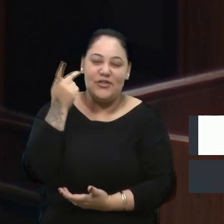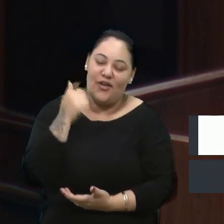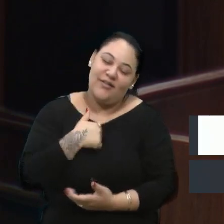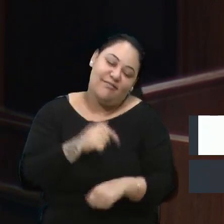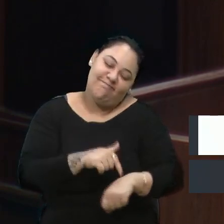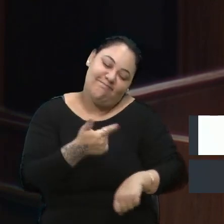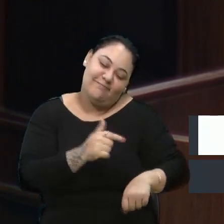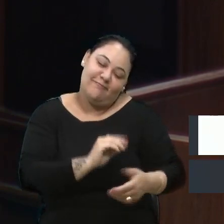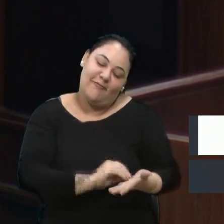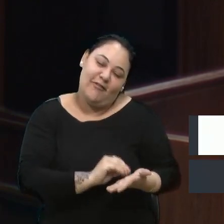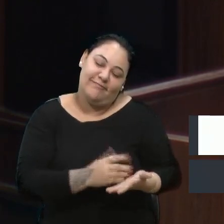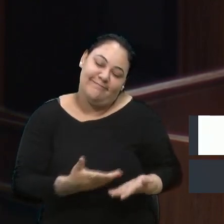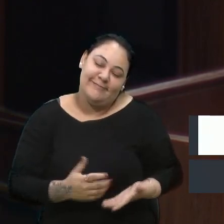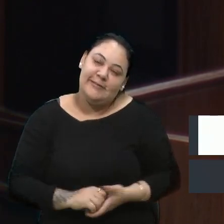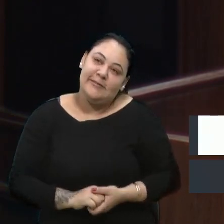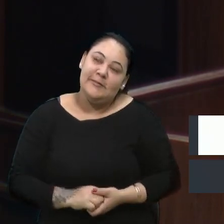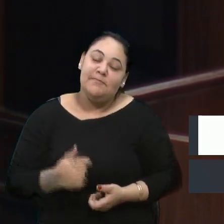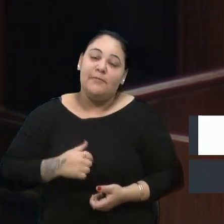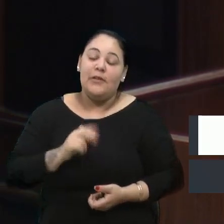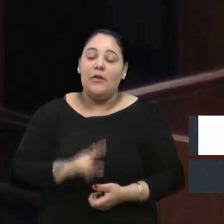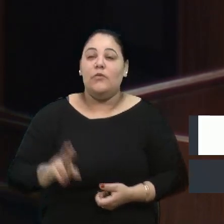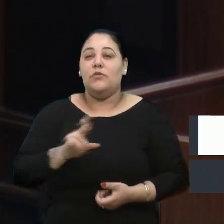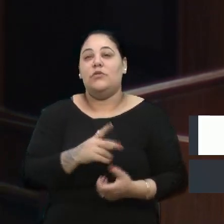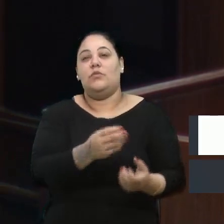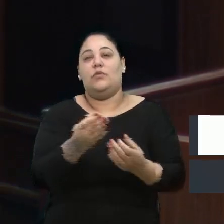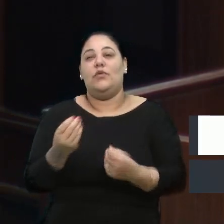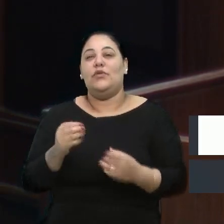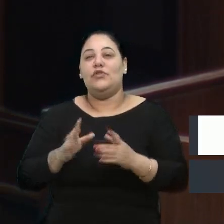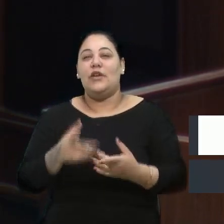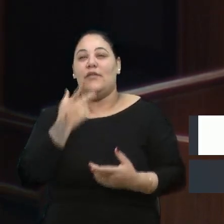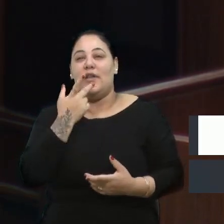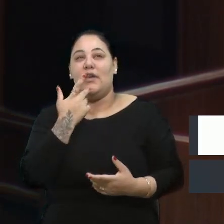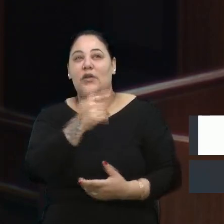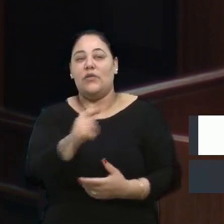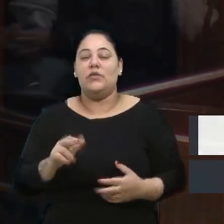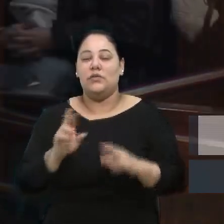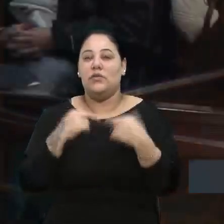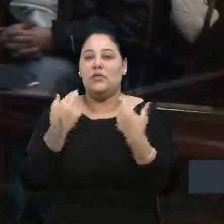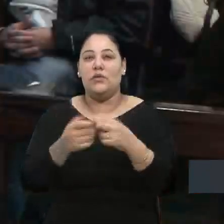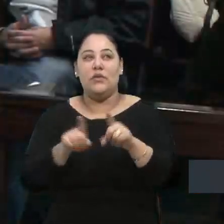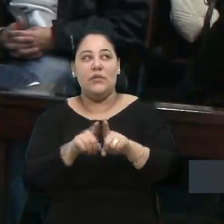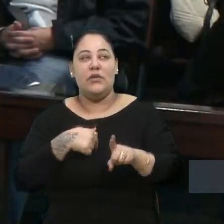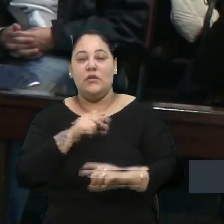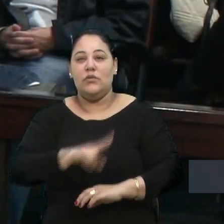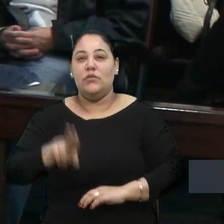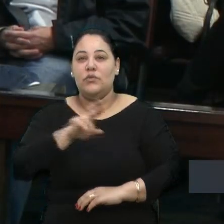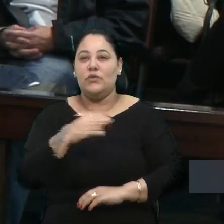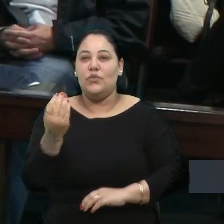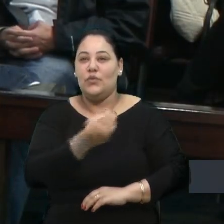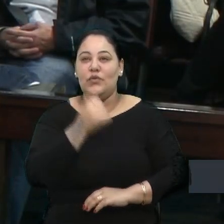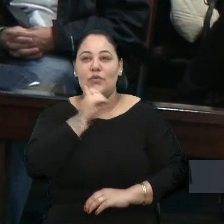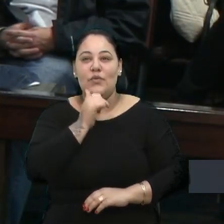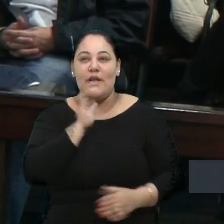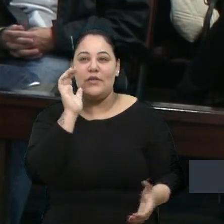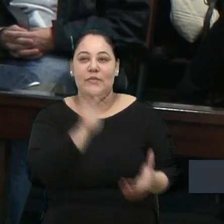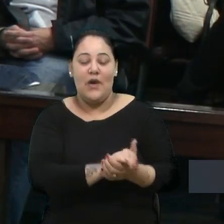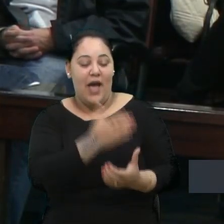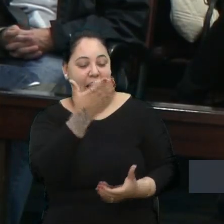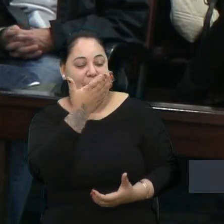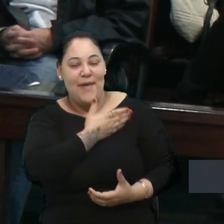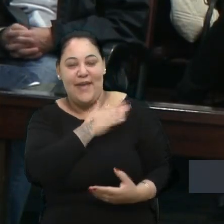contar. E eu utilizo muito aqui, eu já falei em outras sessões, eu utilizo muito a minha esposa, companheira, amiga, eleitora, por